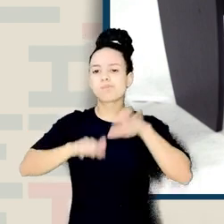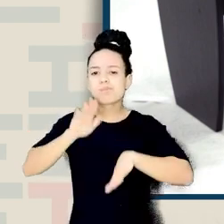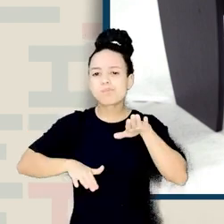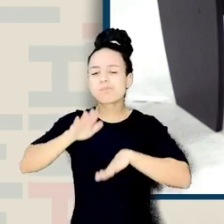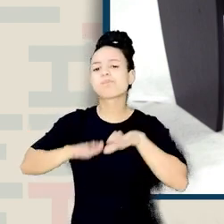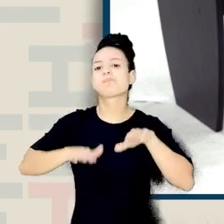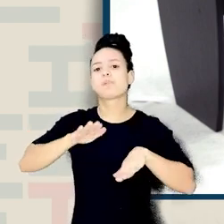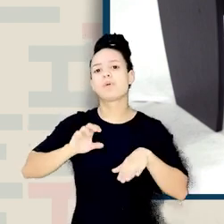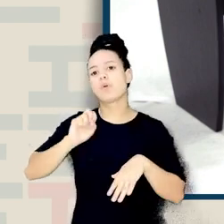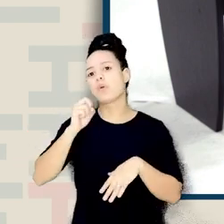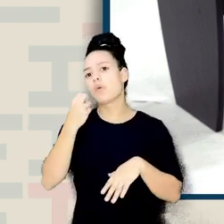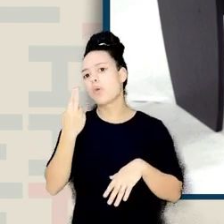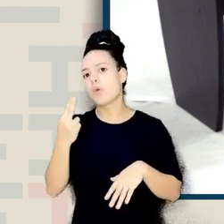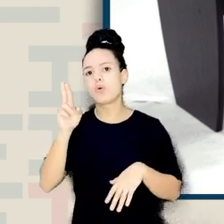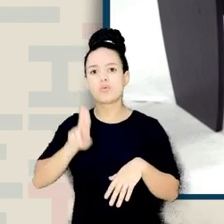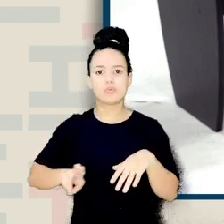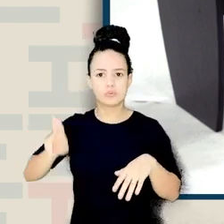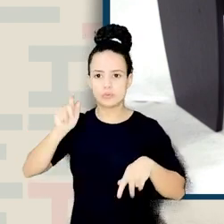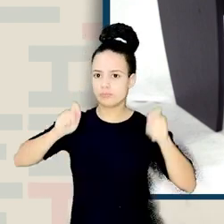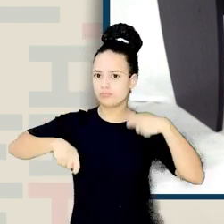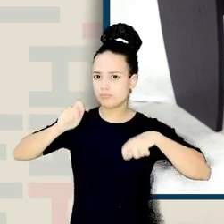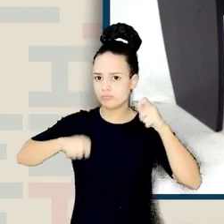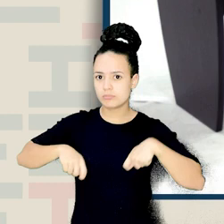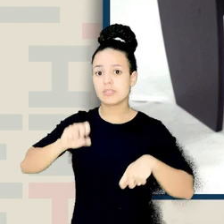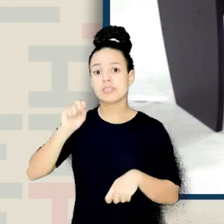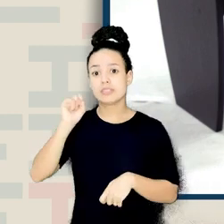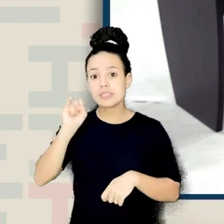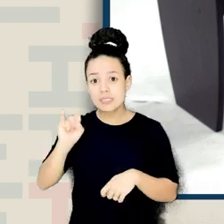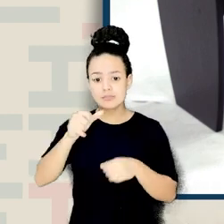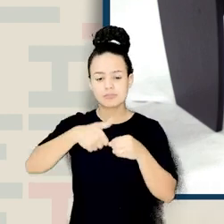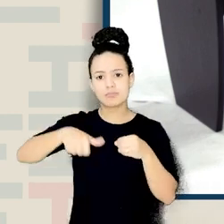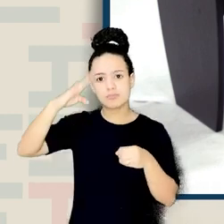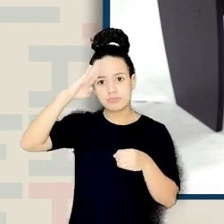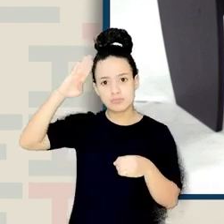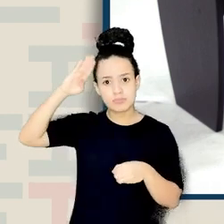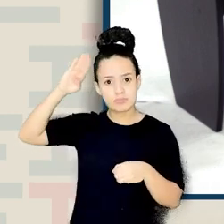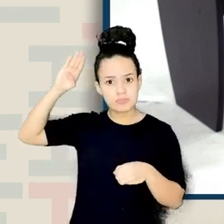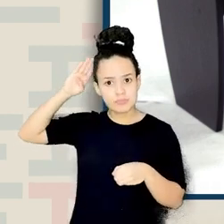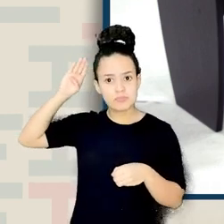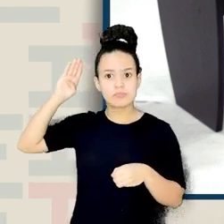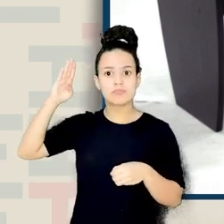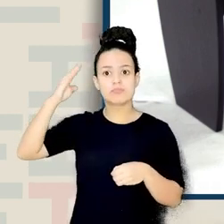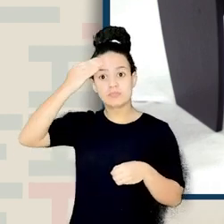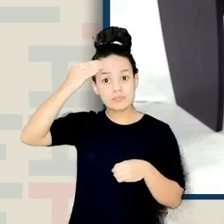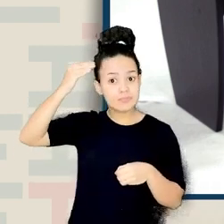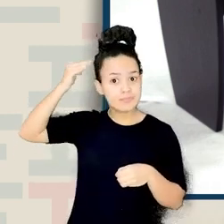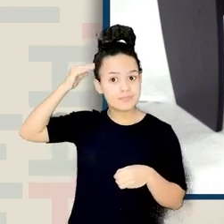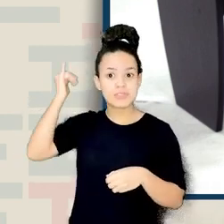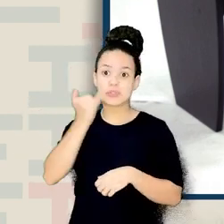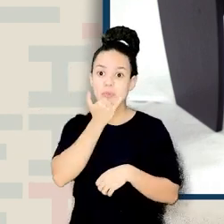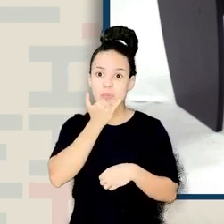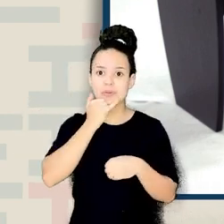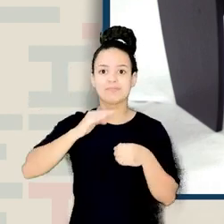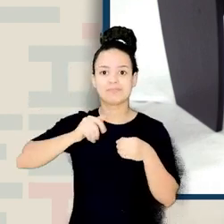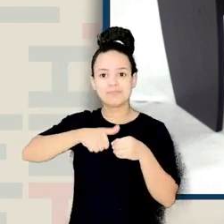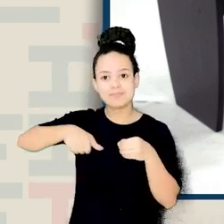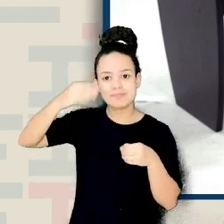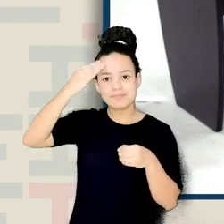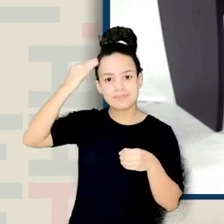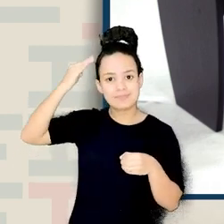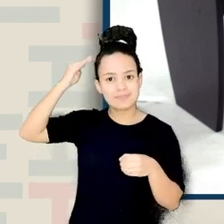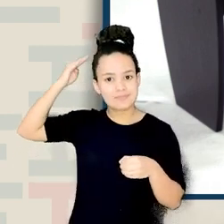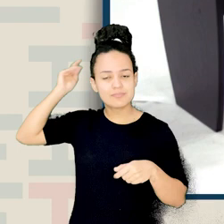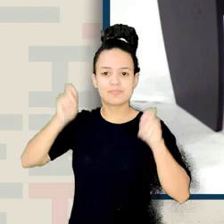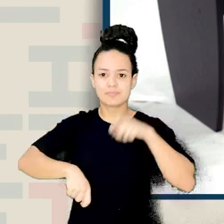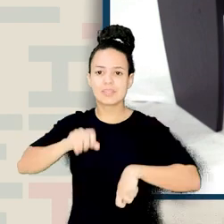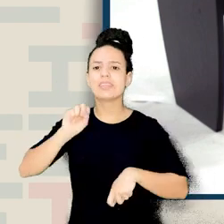com o uso de aguidavi, né? Se for no candomblé, com a utilização das baquetas do aguidavi, se for relacionada às umbandas,